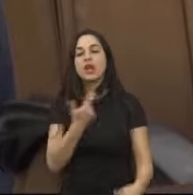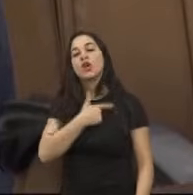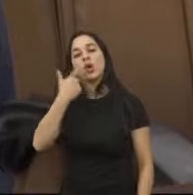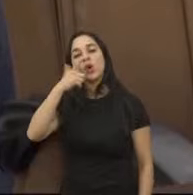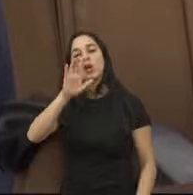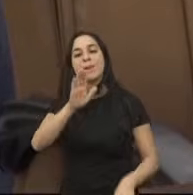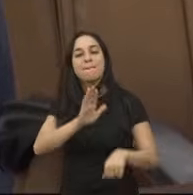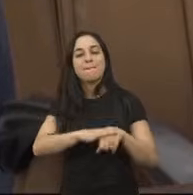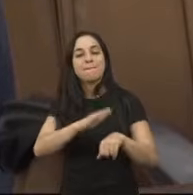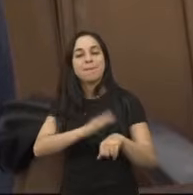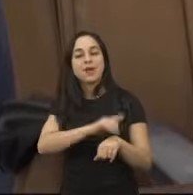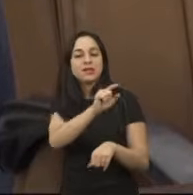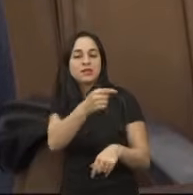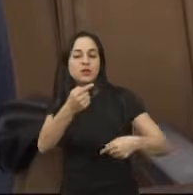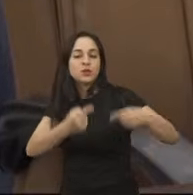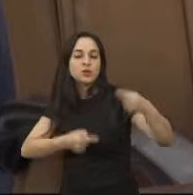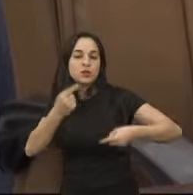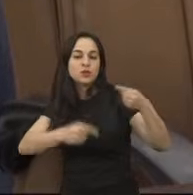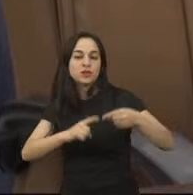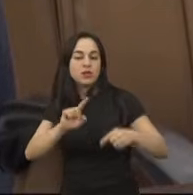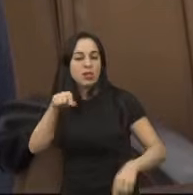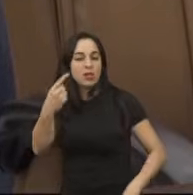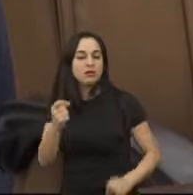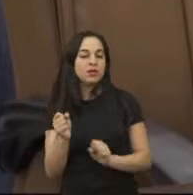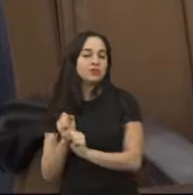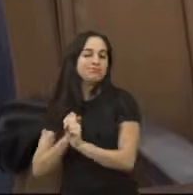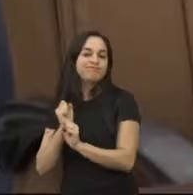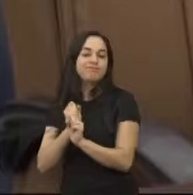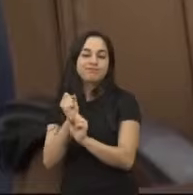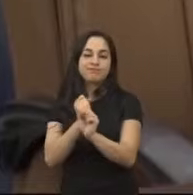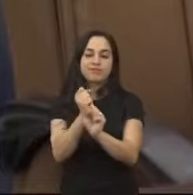e aumentar esse debate ainda mais nos próximos anos.